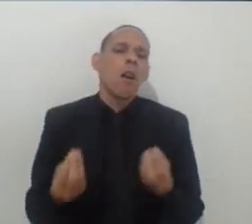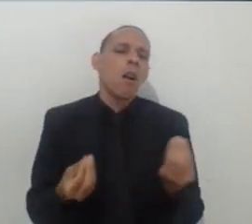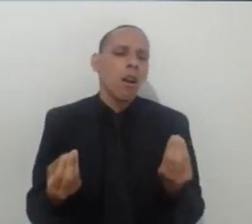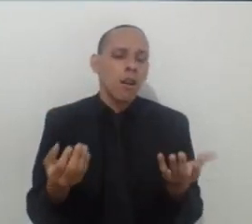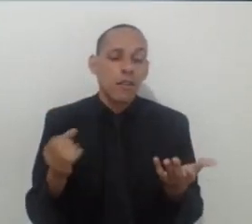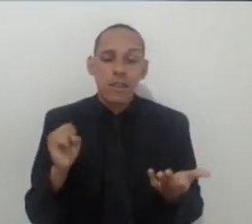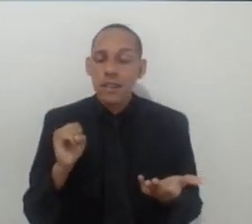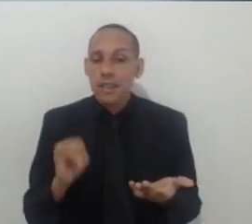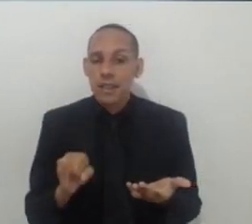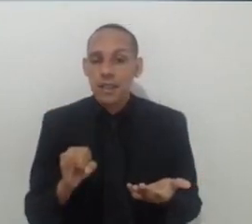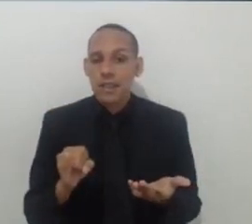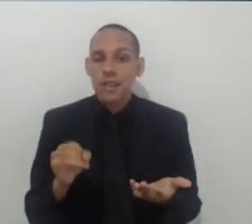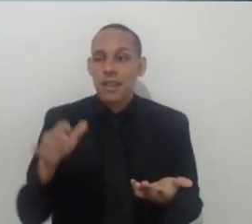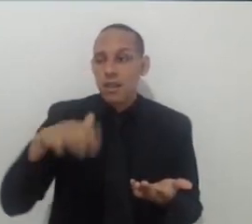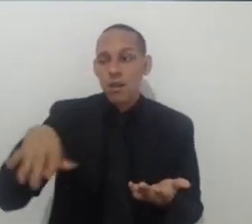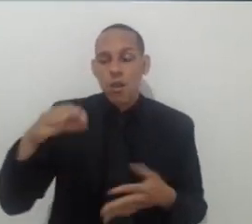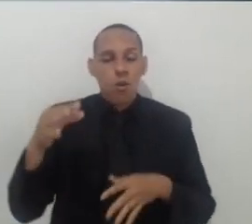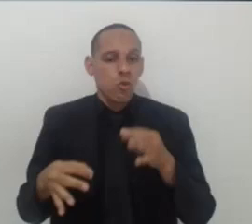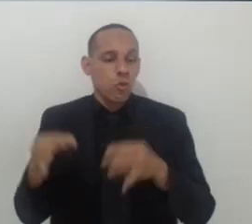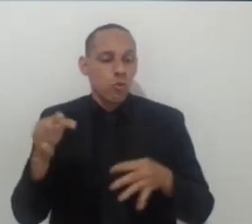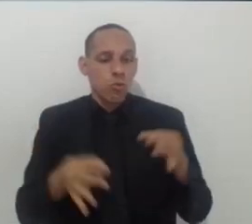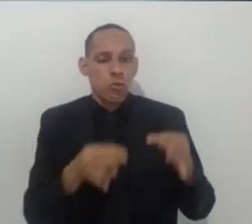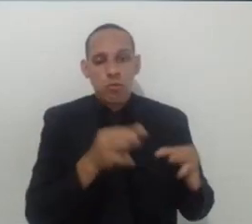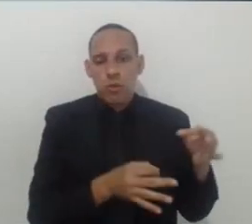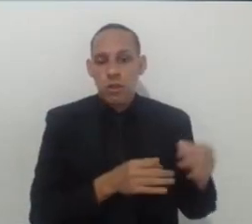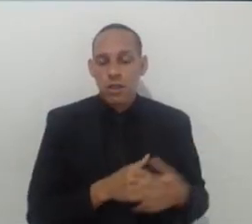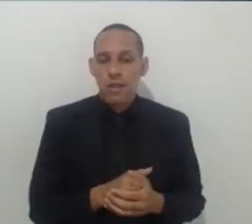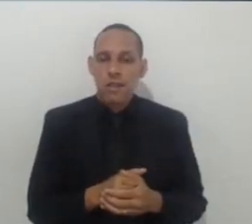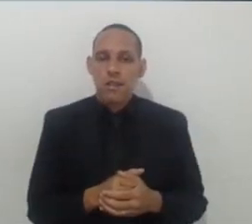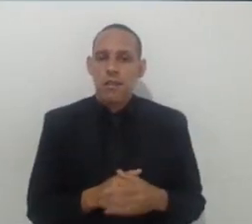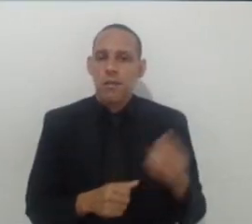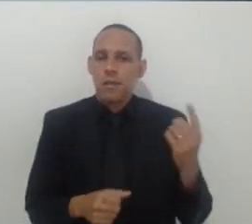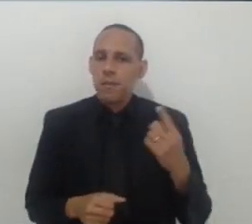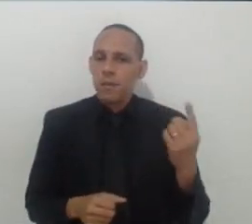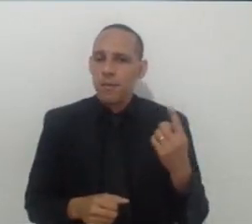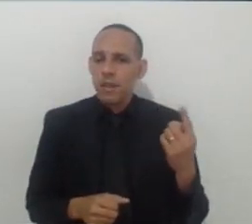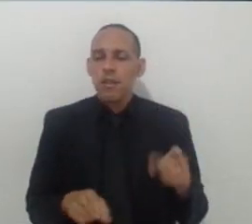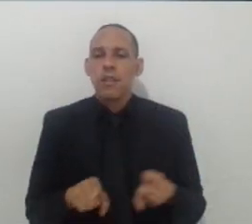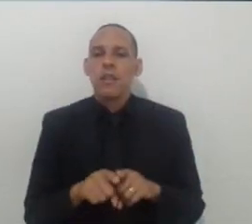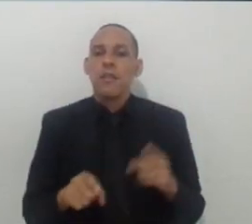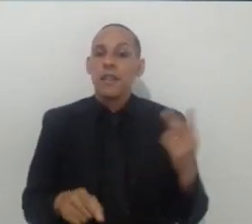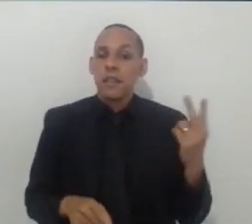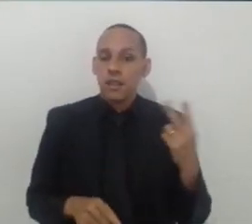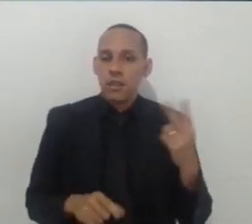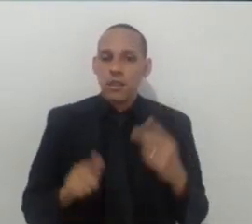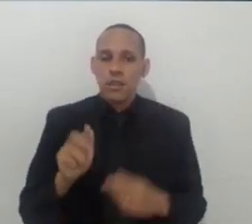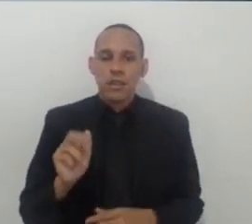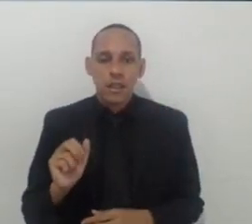os julgadores, tanto no primeiro como no segundo grau,